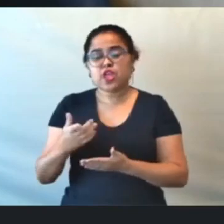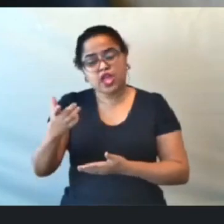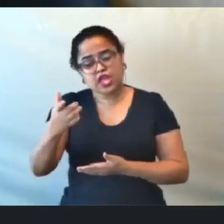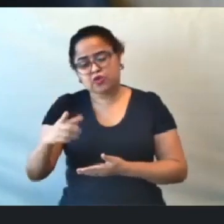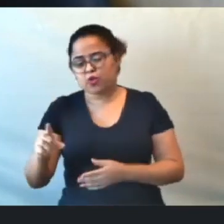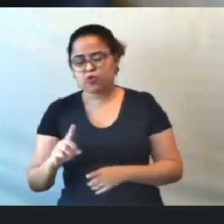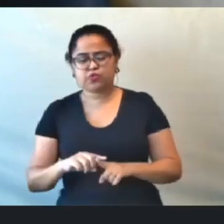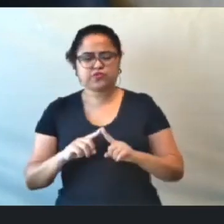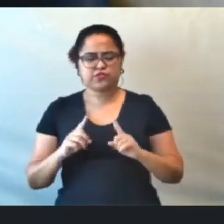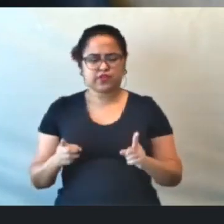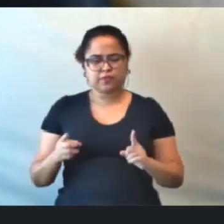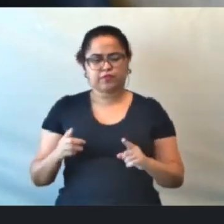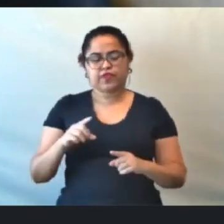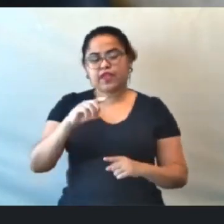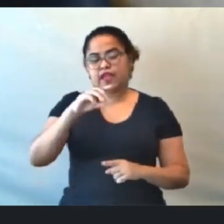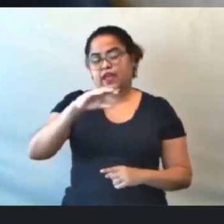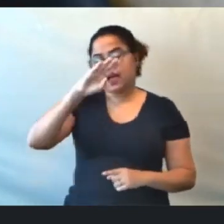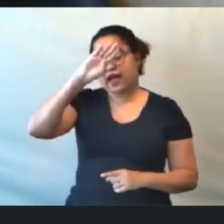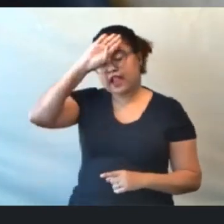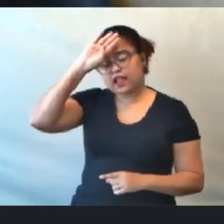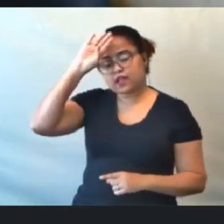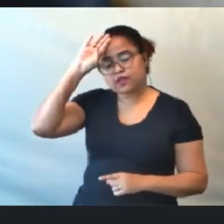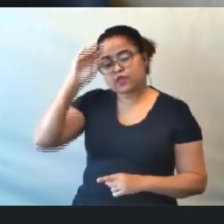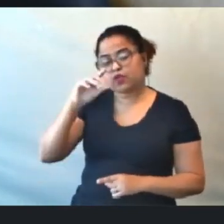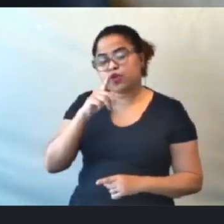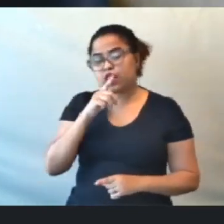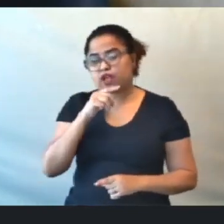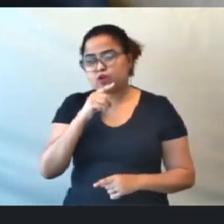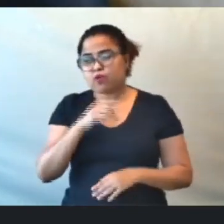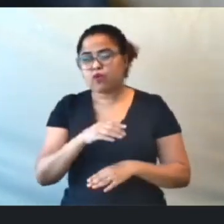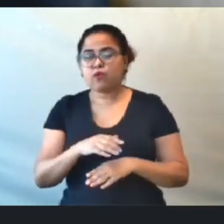uma variabilidade de eventos